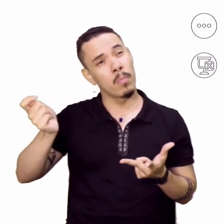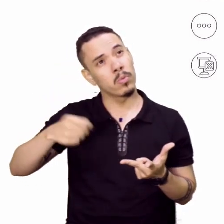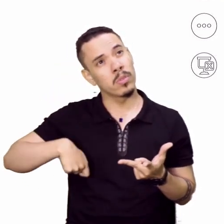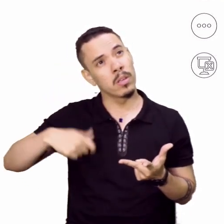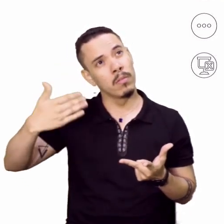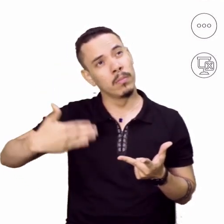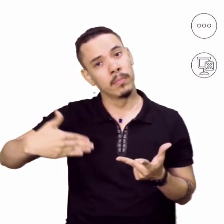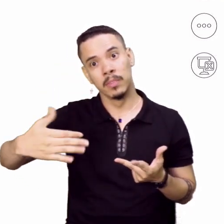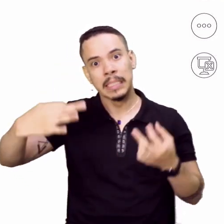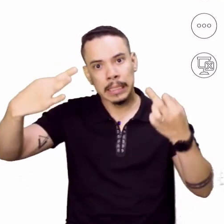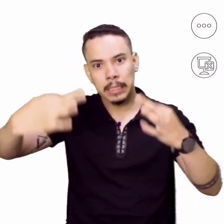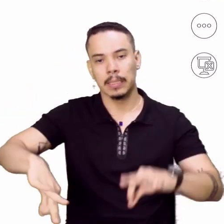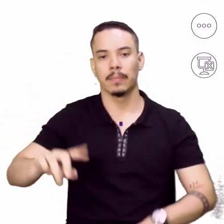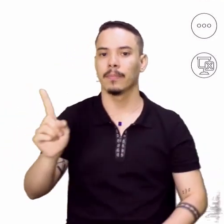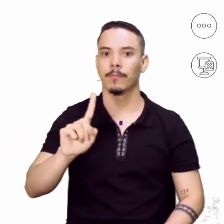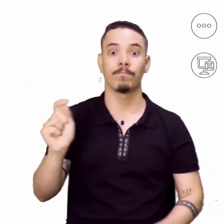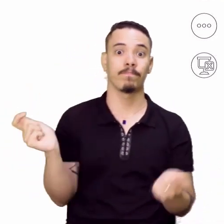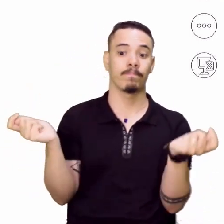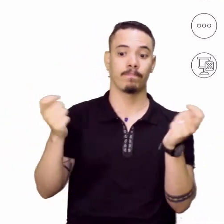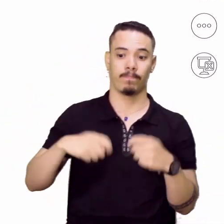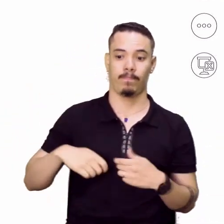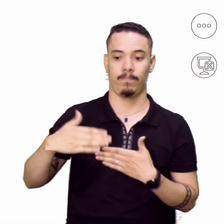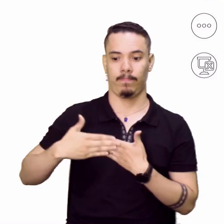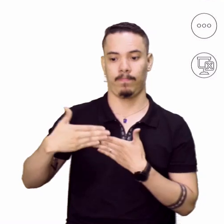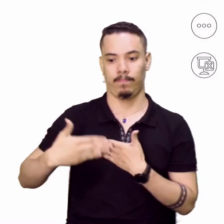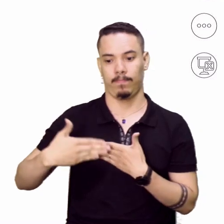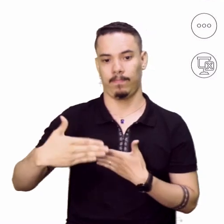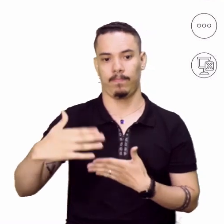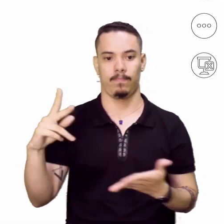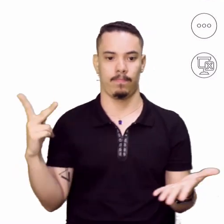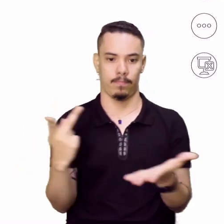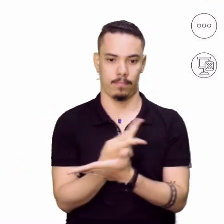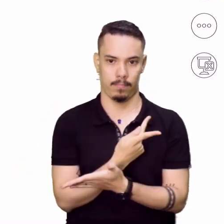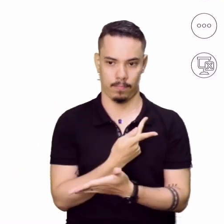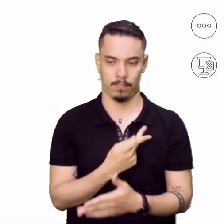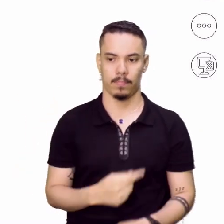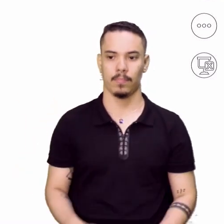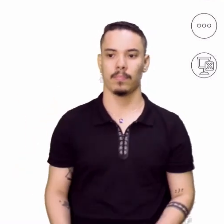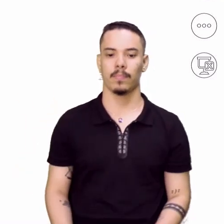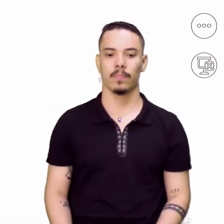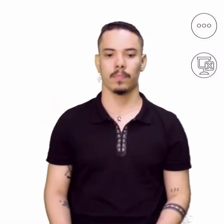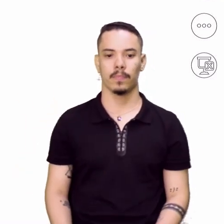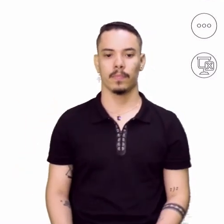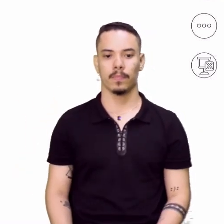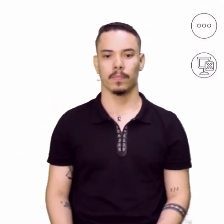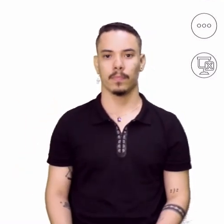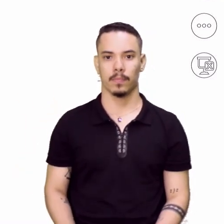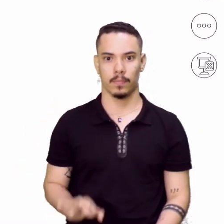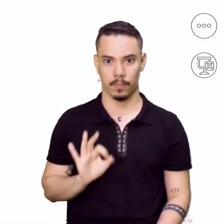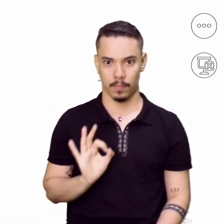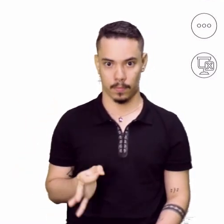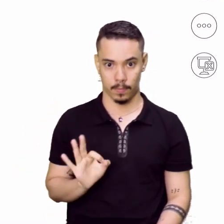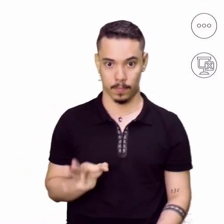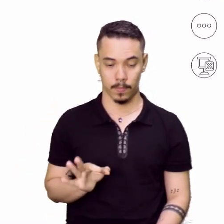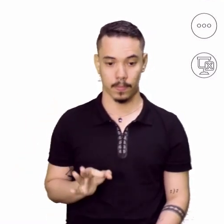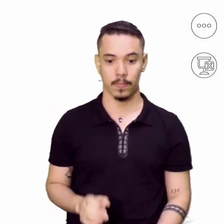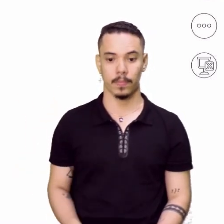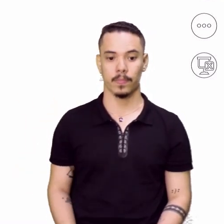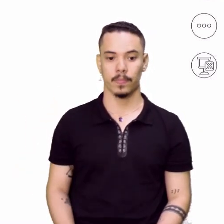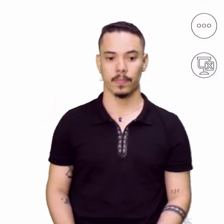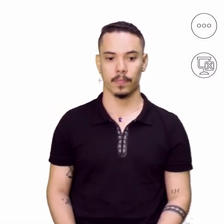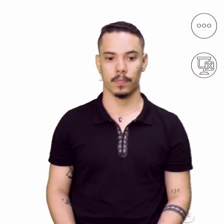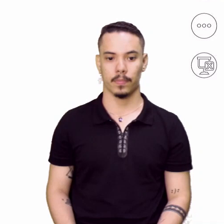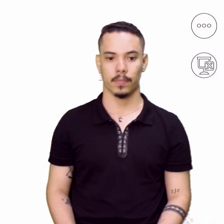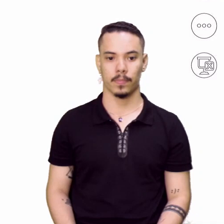frequentemente usa o futuro com Will em frases que tem esse I think só para você